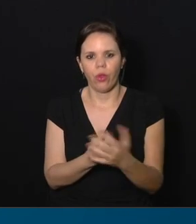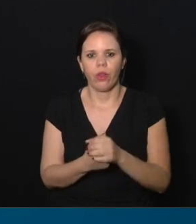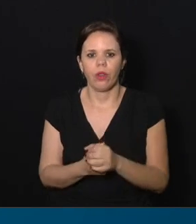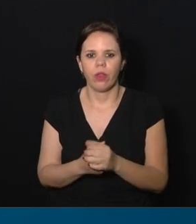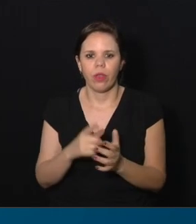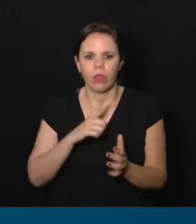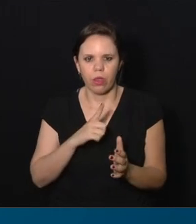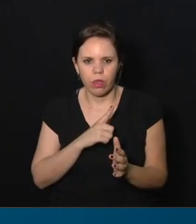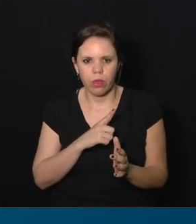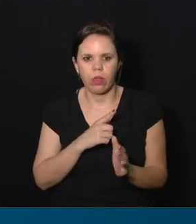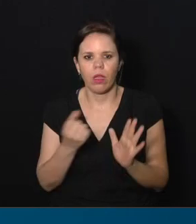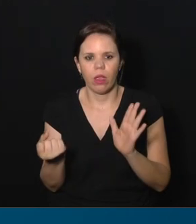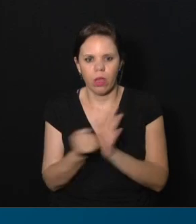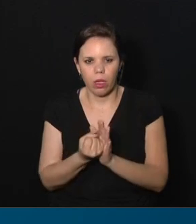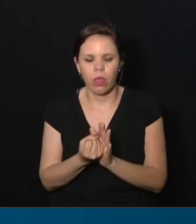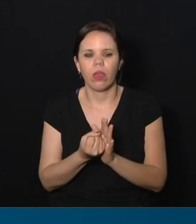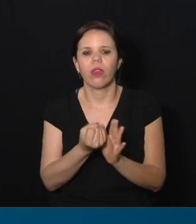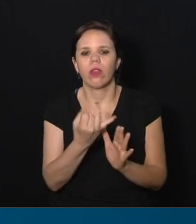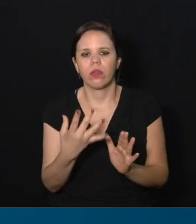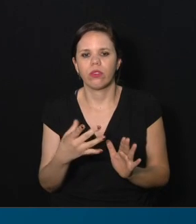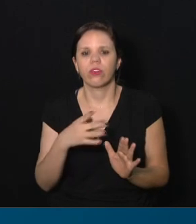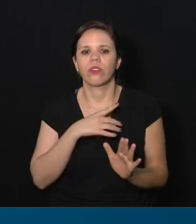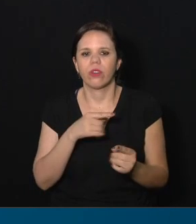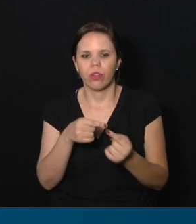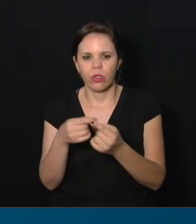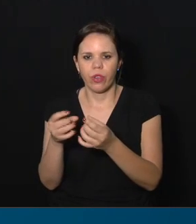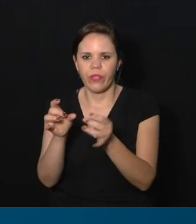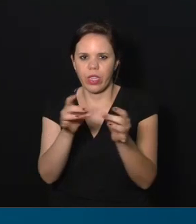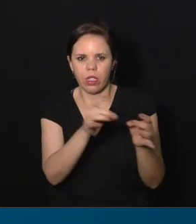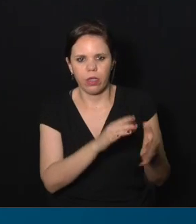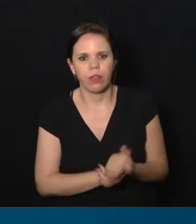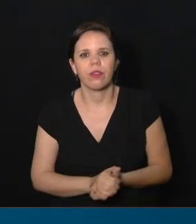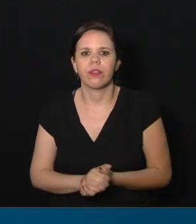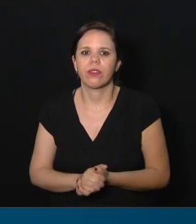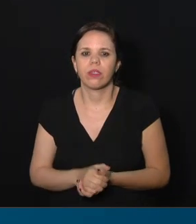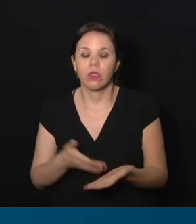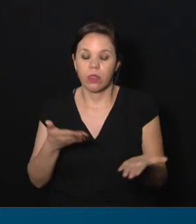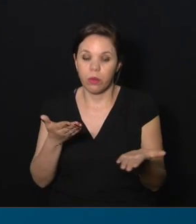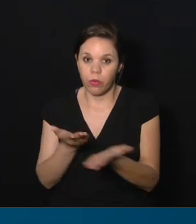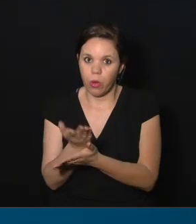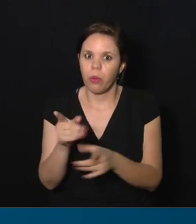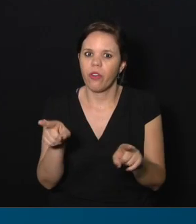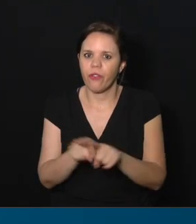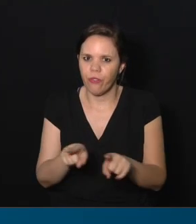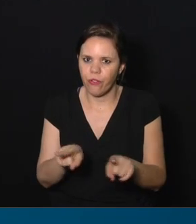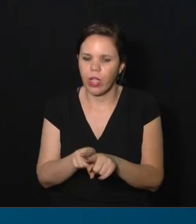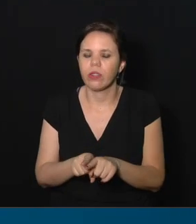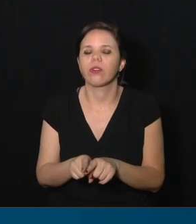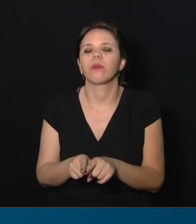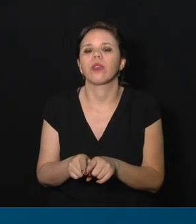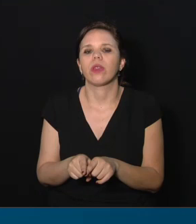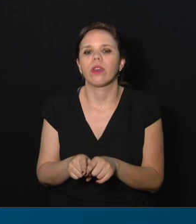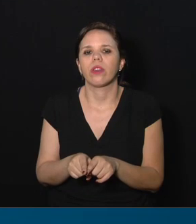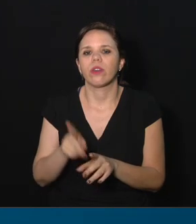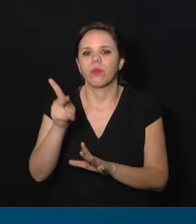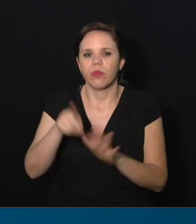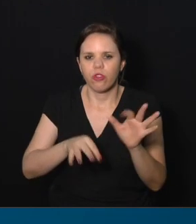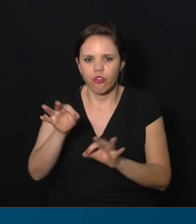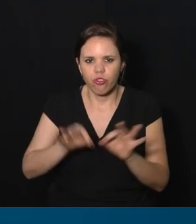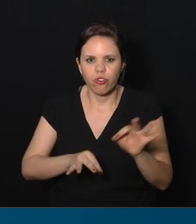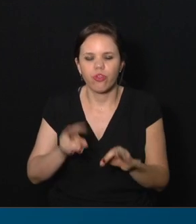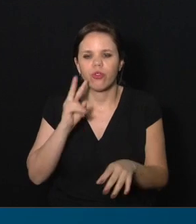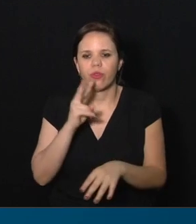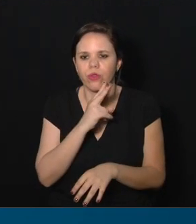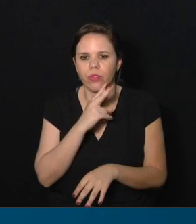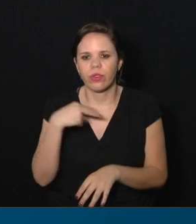laudo cautelar dos carros que serão comercializados. Também foi aprovado em turno único o projeto de autoria do vereador Vinícius